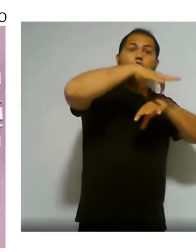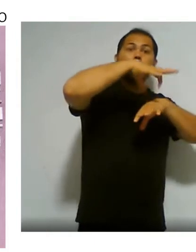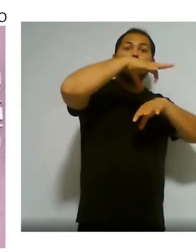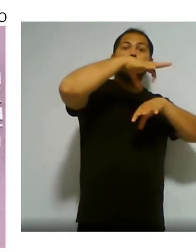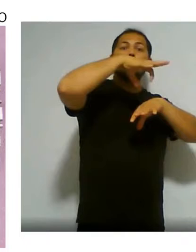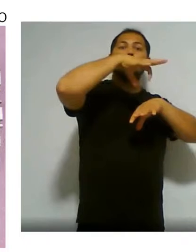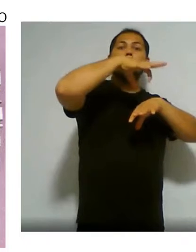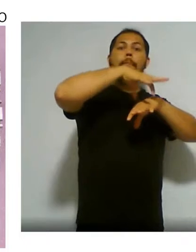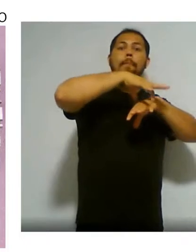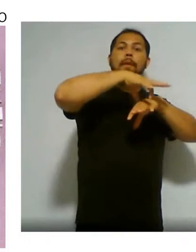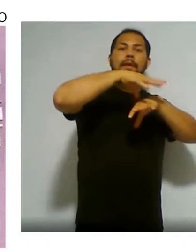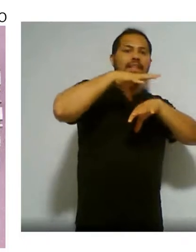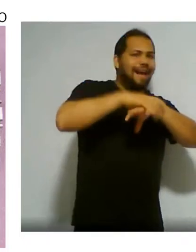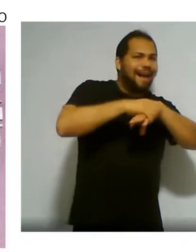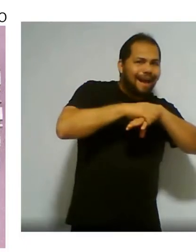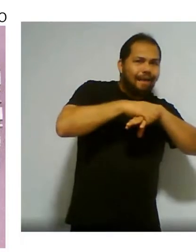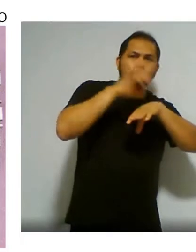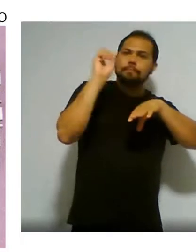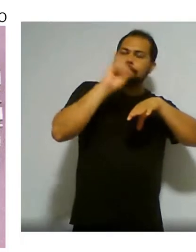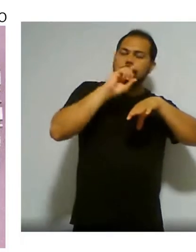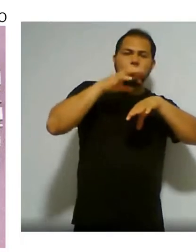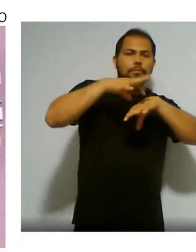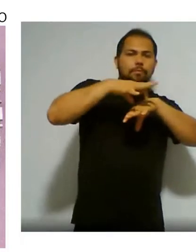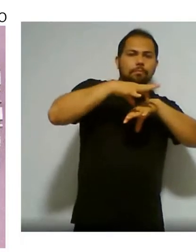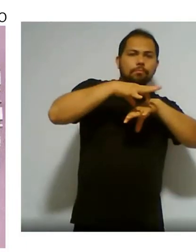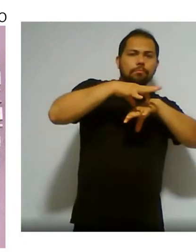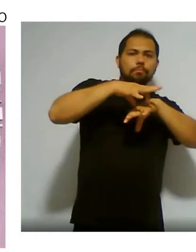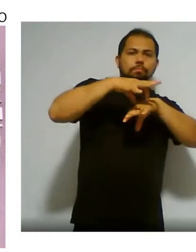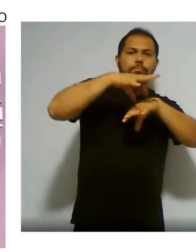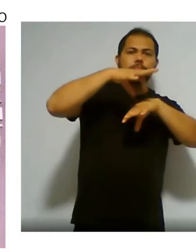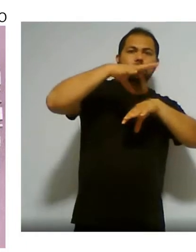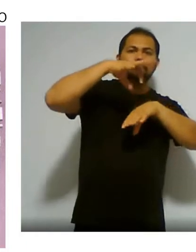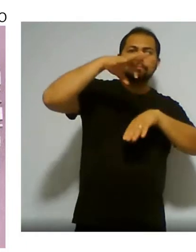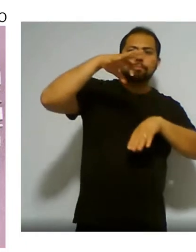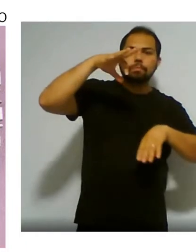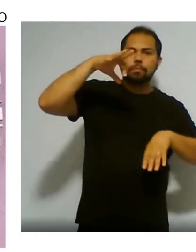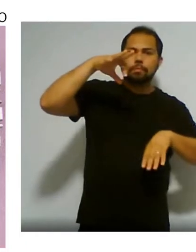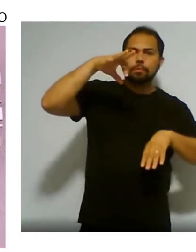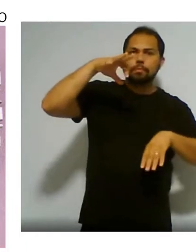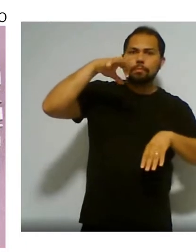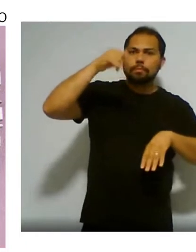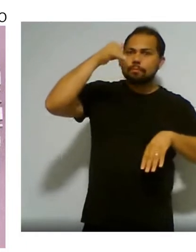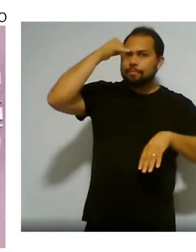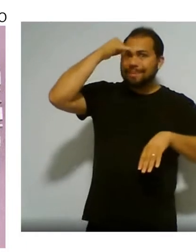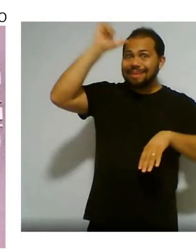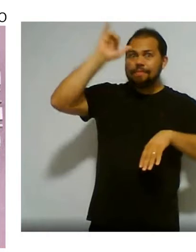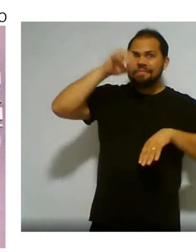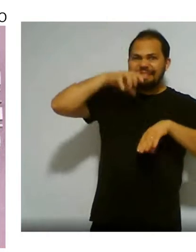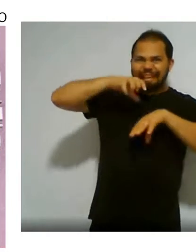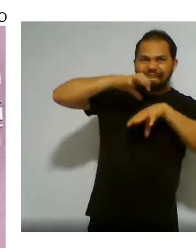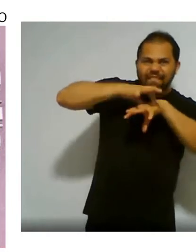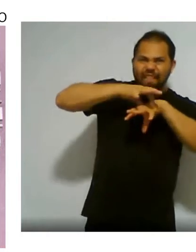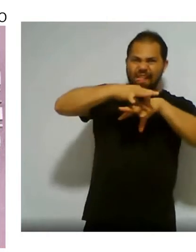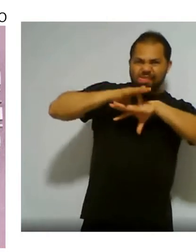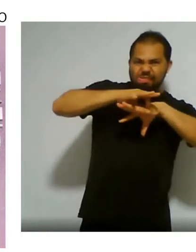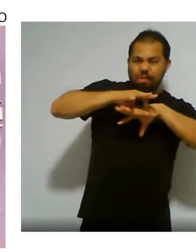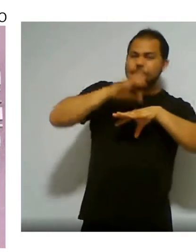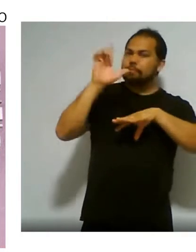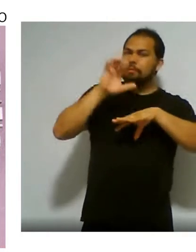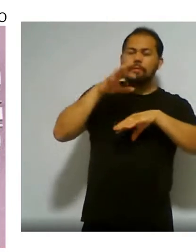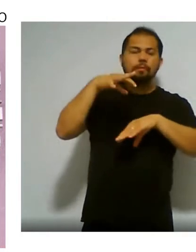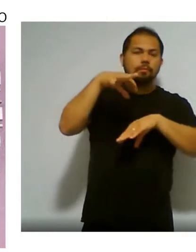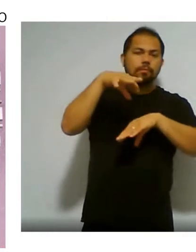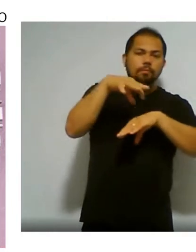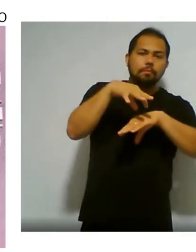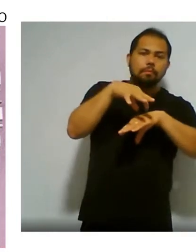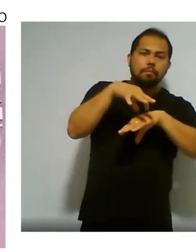levanta o processador. Mas vou reforçar o que eu falei na aula para vocês. Eu recomendo que vocês não façam isso, a não ser em caso de